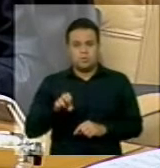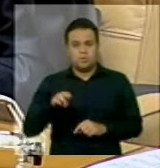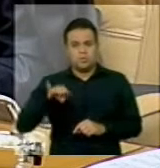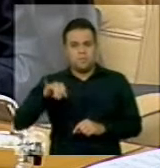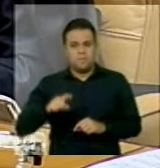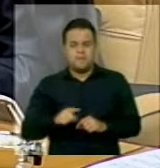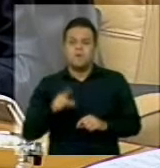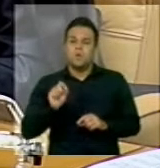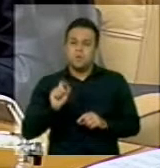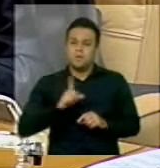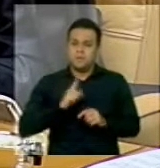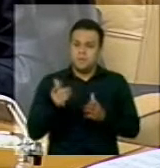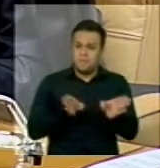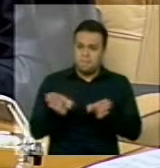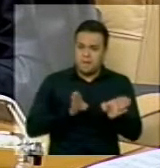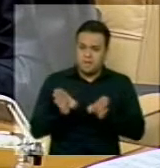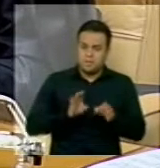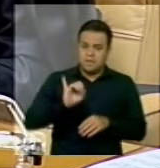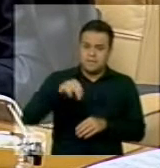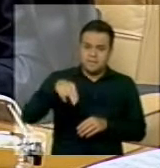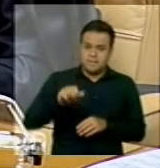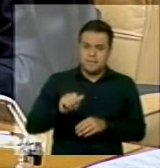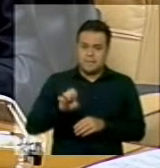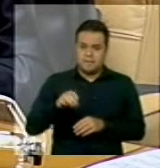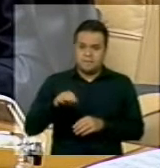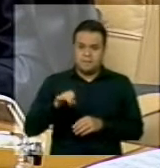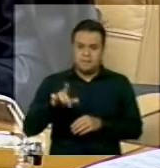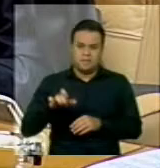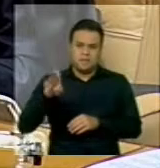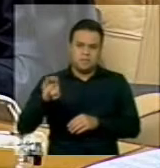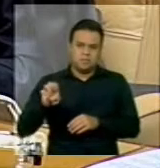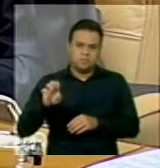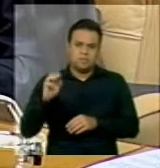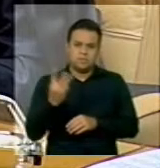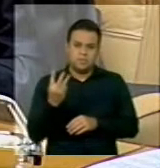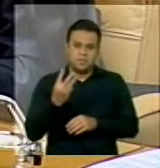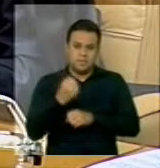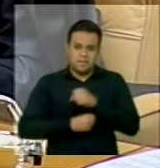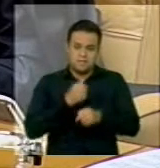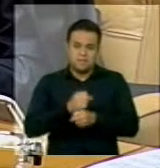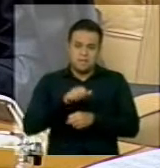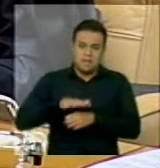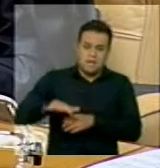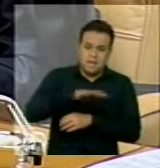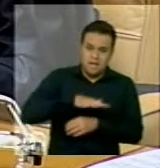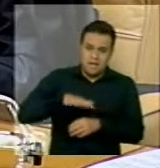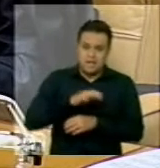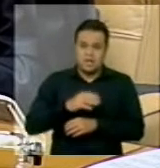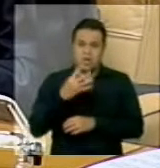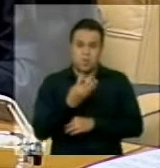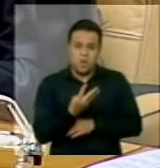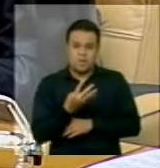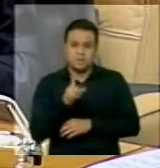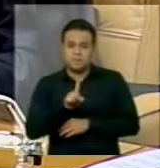que fixou prazo de inalienabilidade de 3 anos para as áreas regularizadas entre 4 e 15